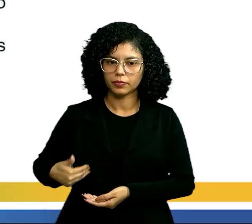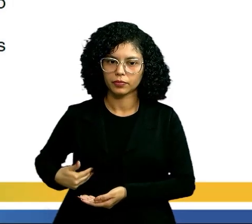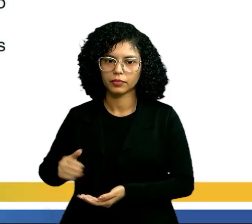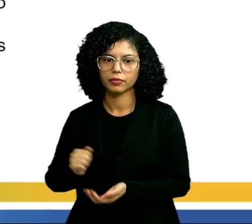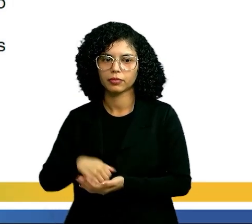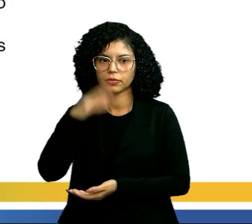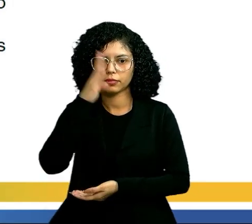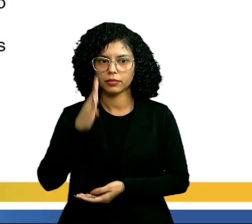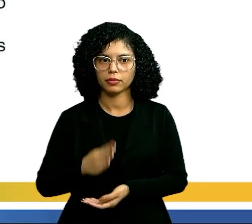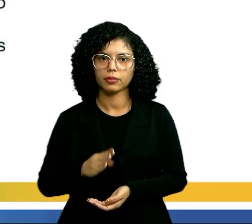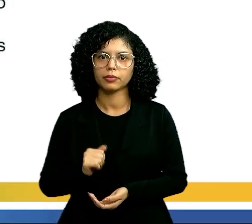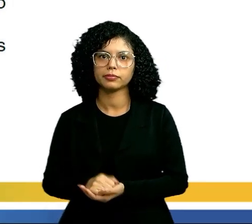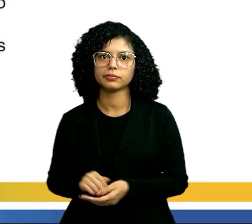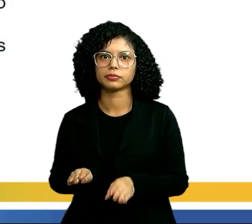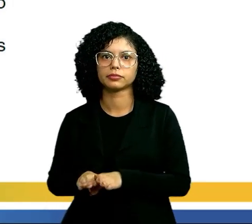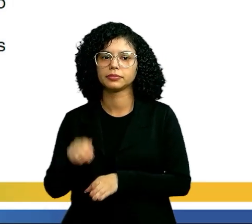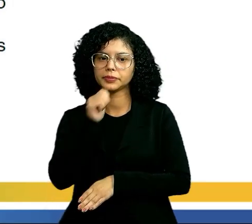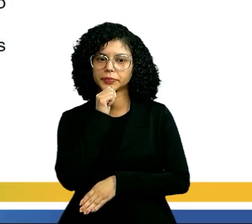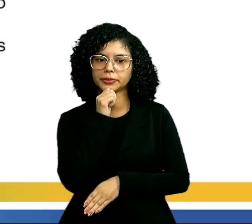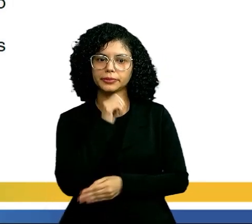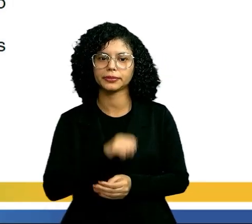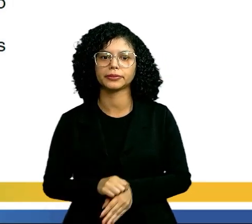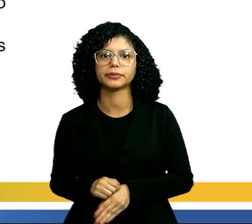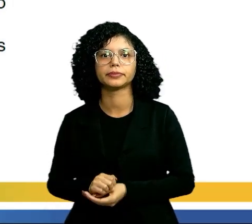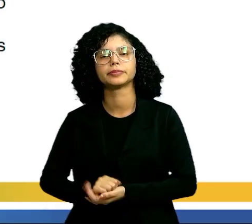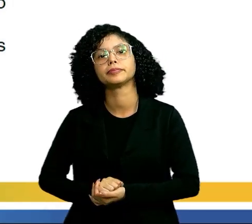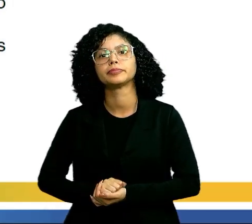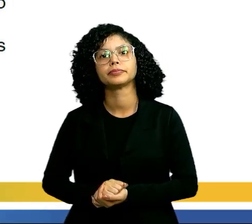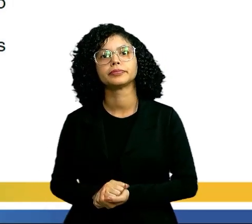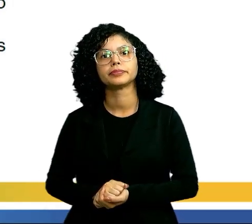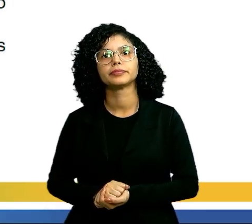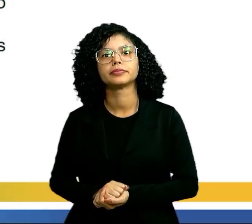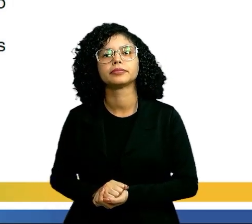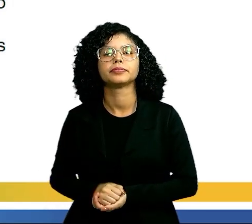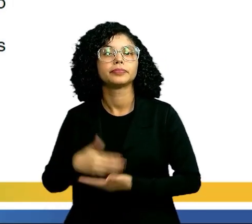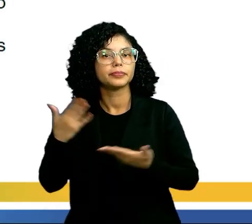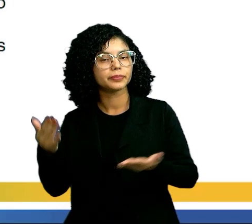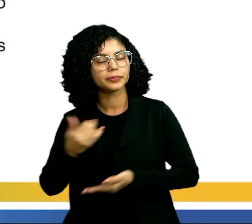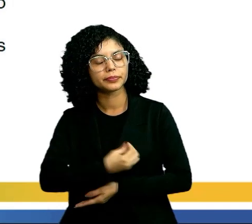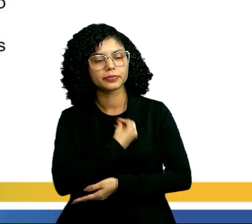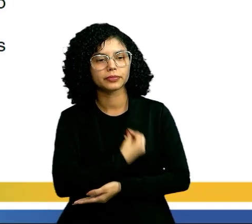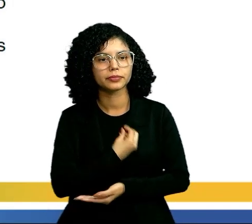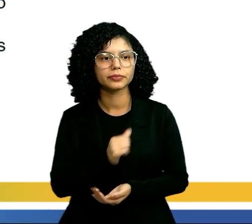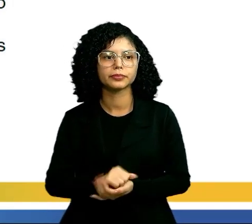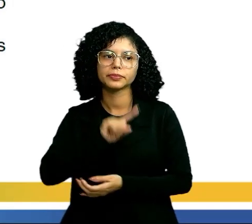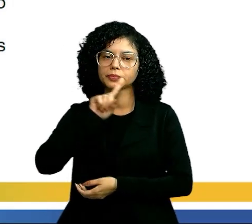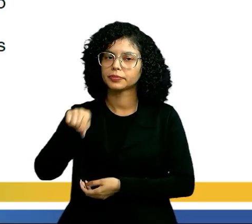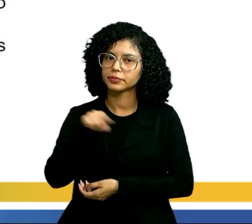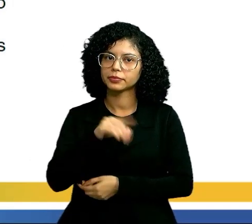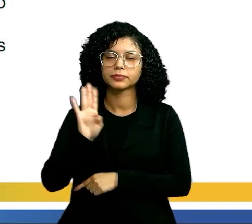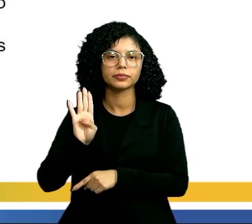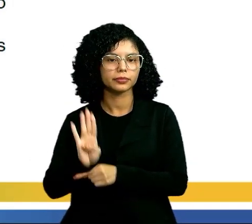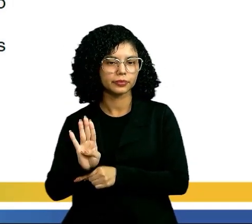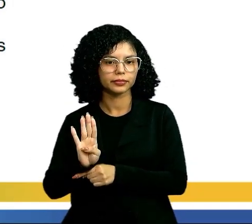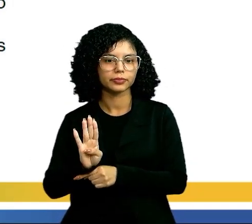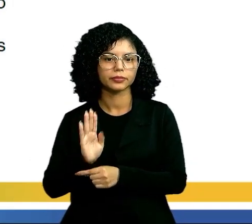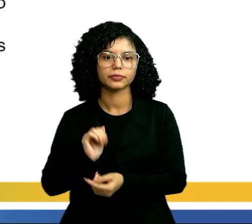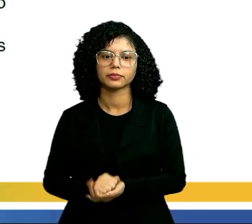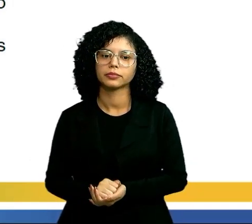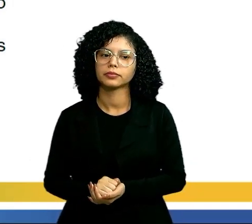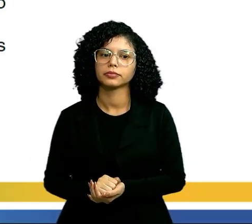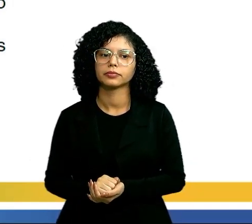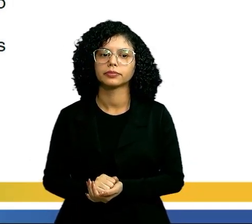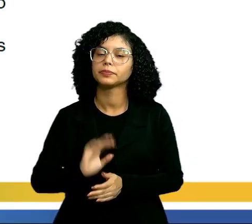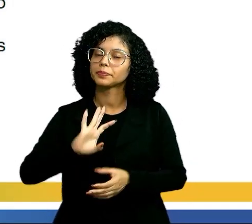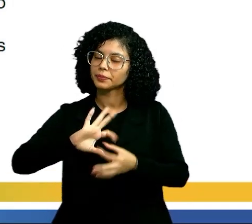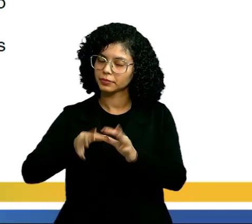que o Brasil viverá essa realidade um dia? Quem sabe, né? Então, o nosso gabarito seria, no caso, em relação a